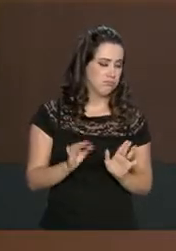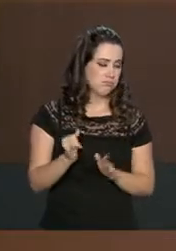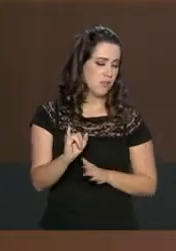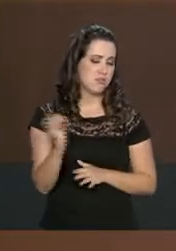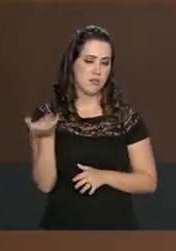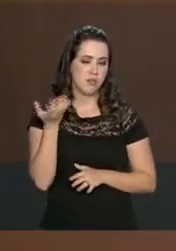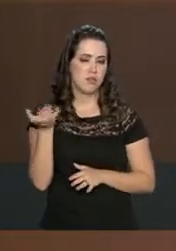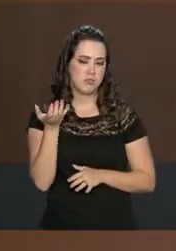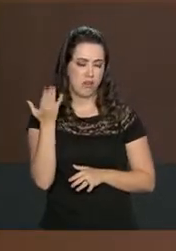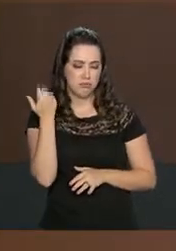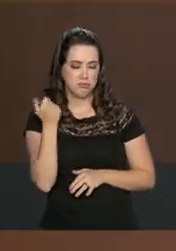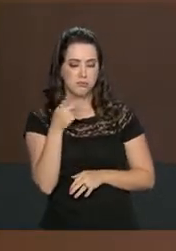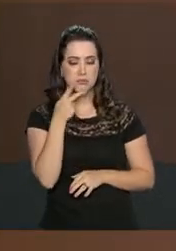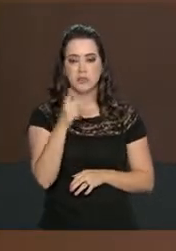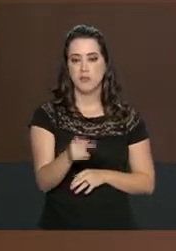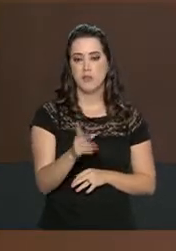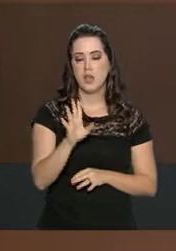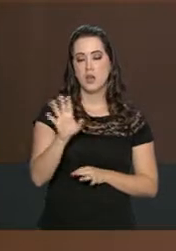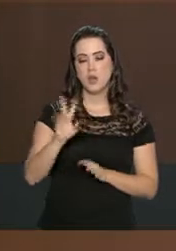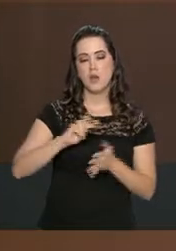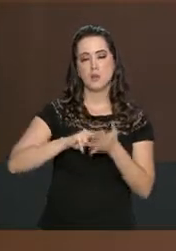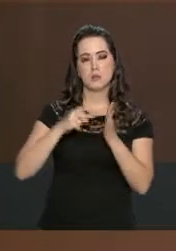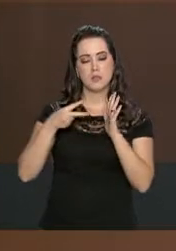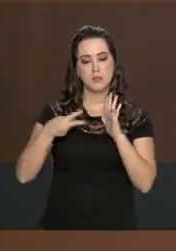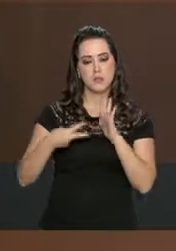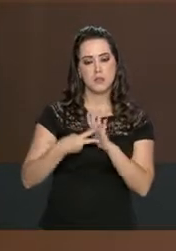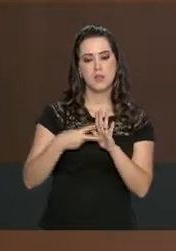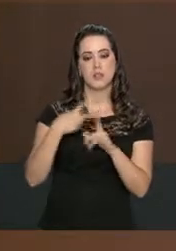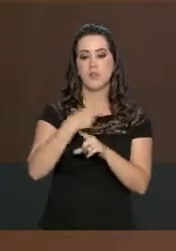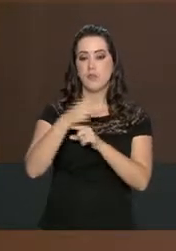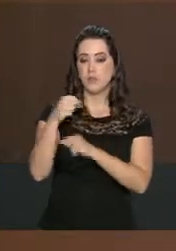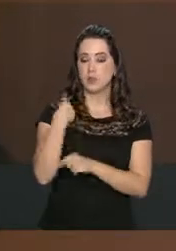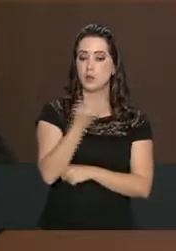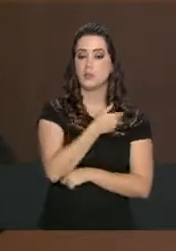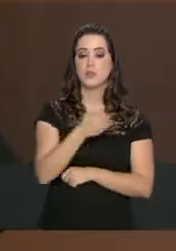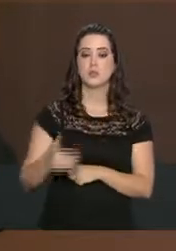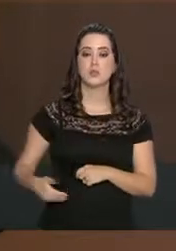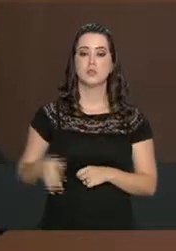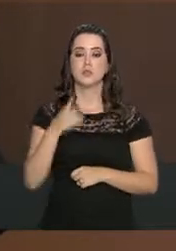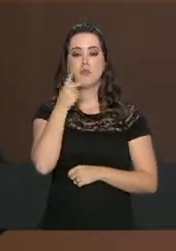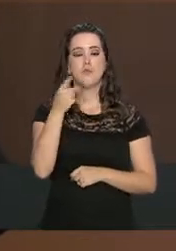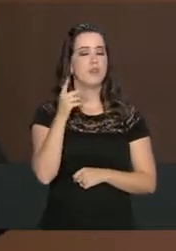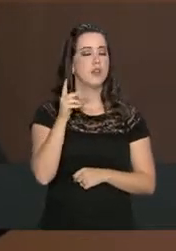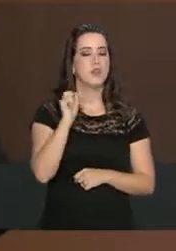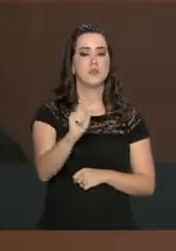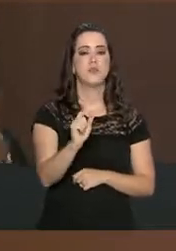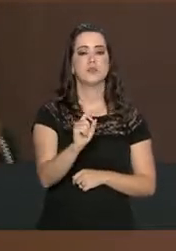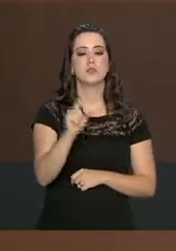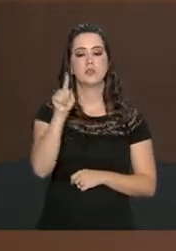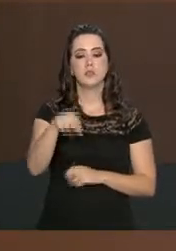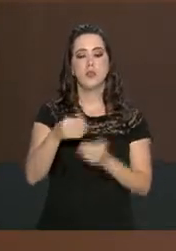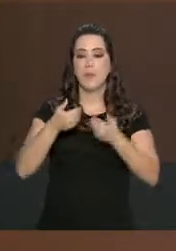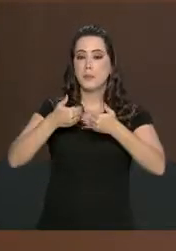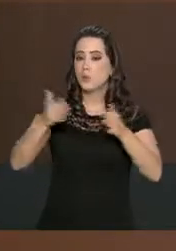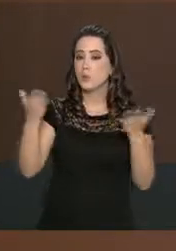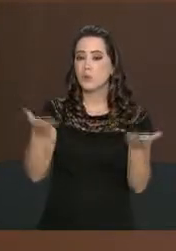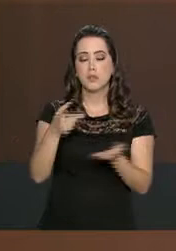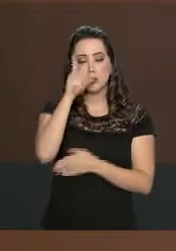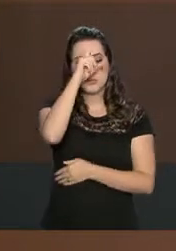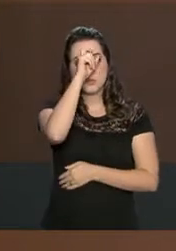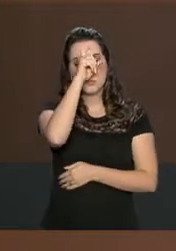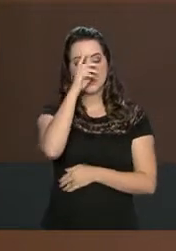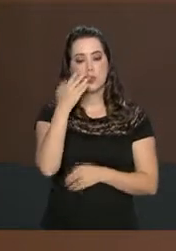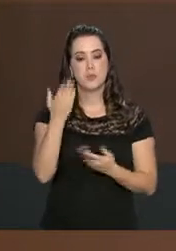se eu quisesse dizer, simbolizar a vitória do nosso governo, eu simbolizaria com a inauguração desse